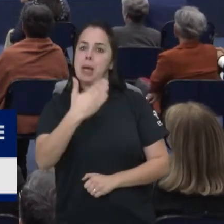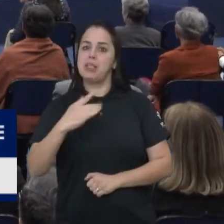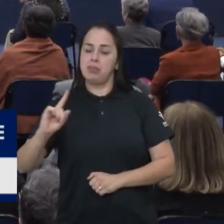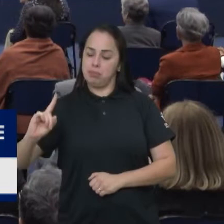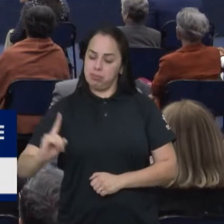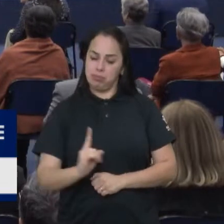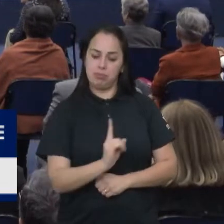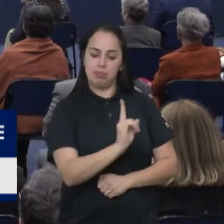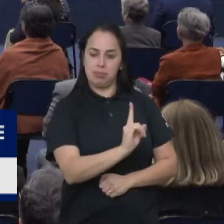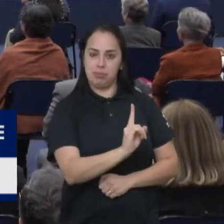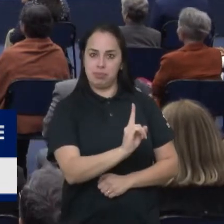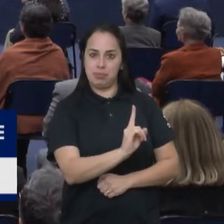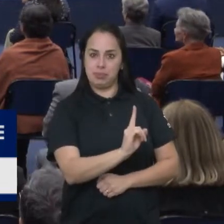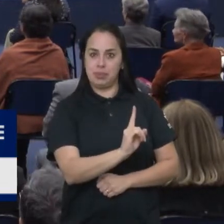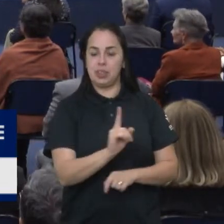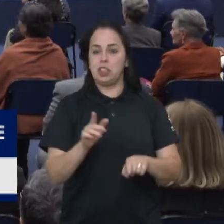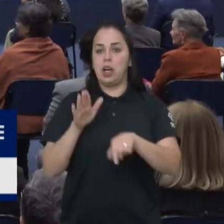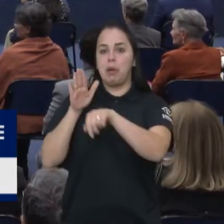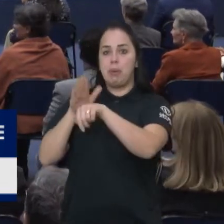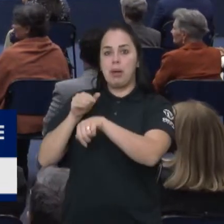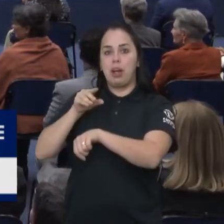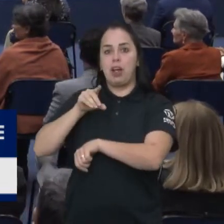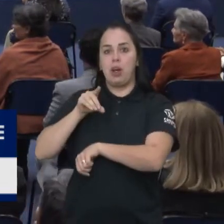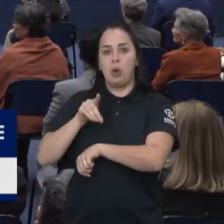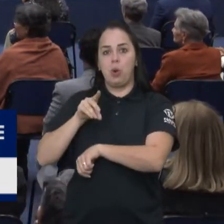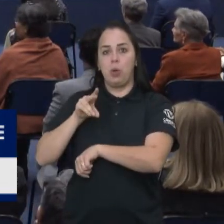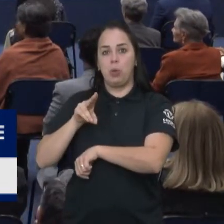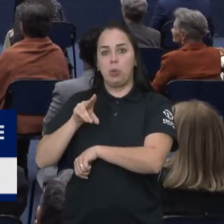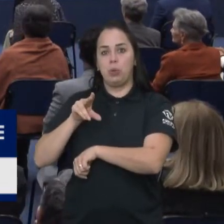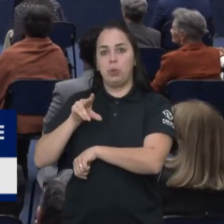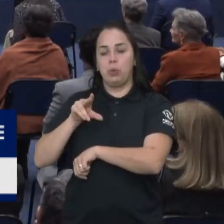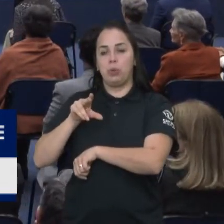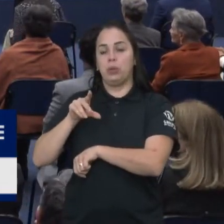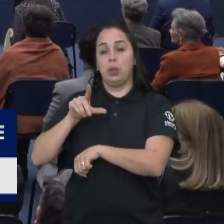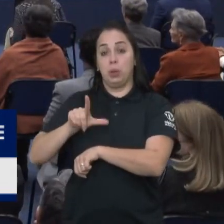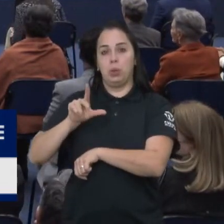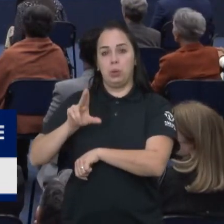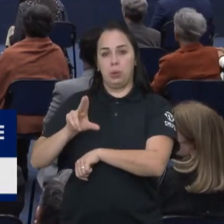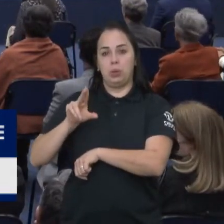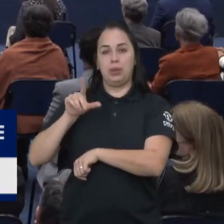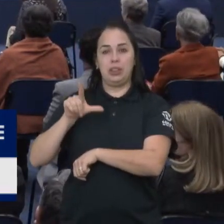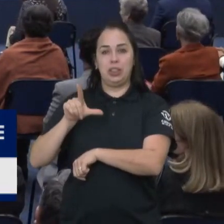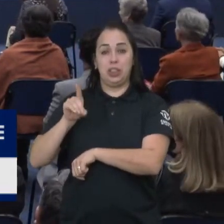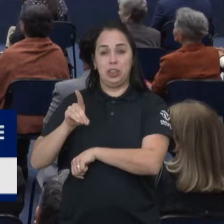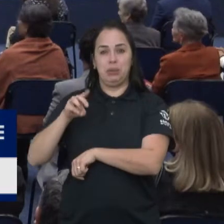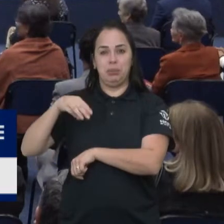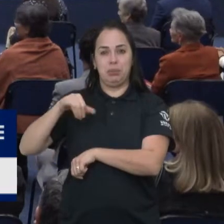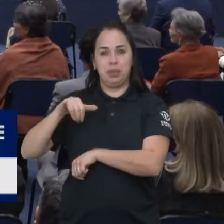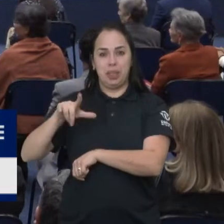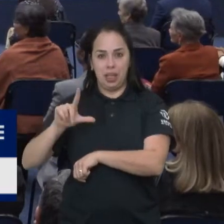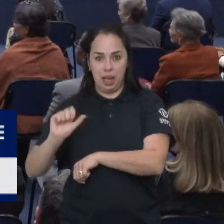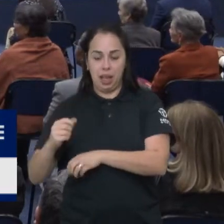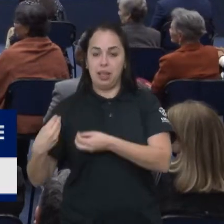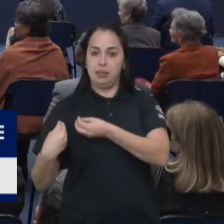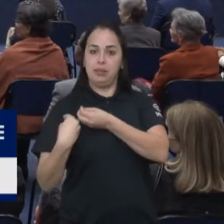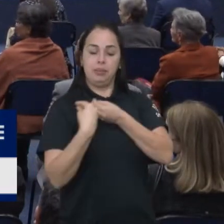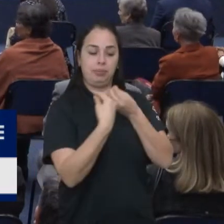as senhoras Ludmila e Sueli, esposa e mãe do vereador, para realizar a entrega.